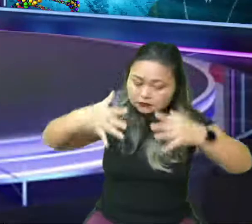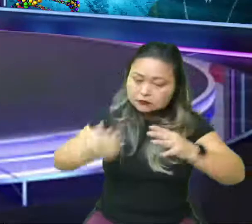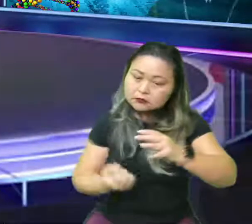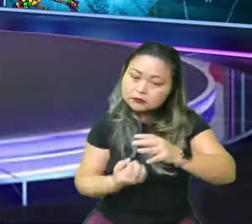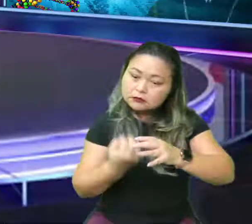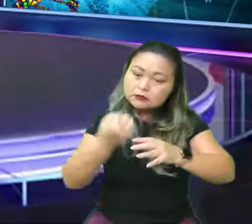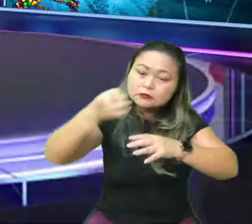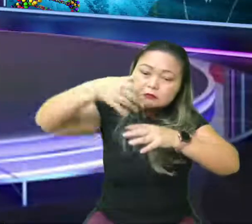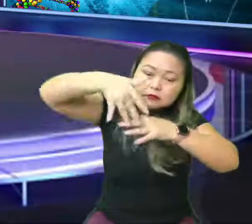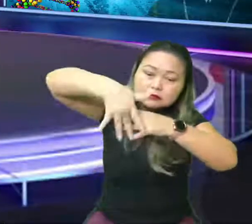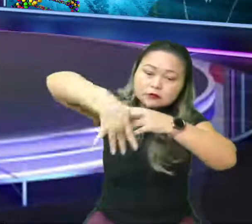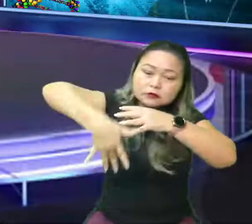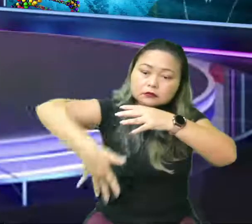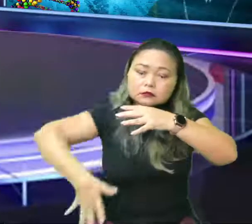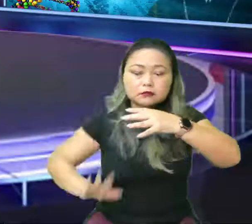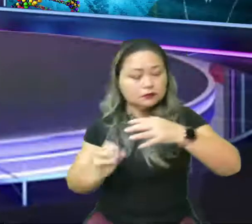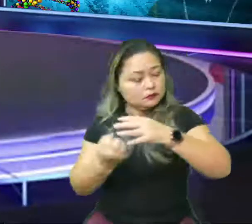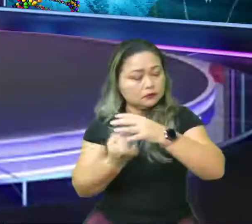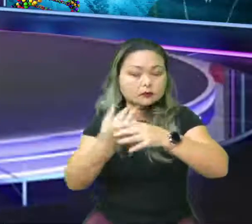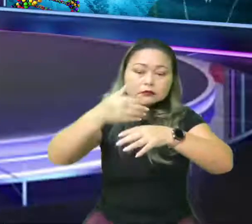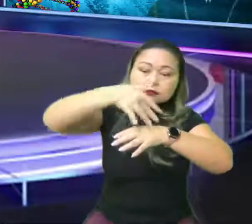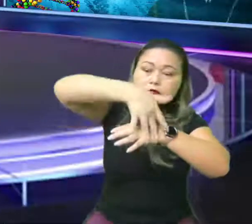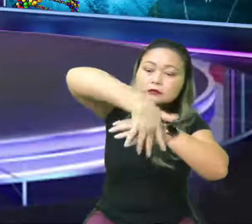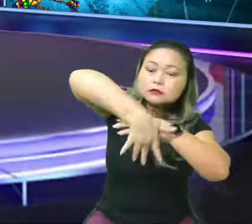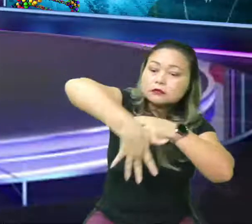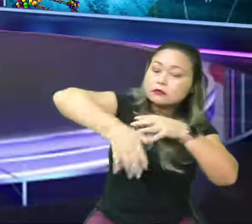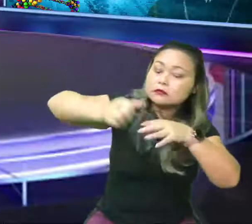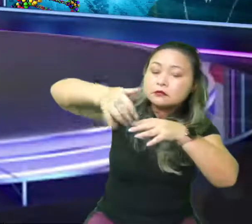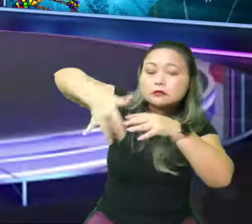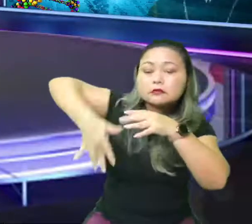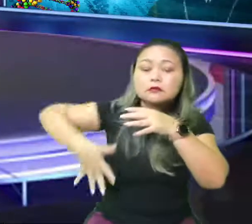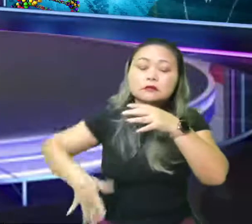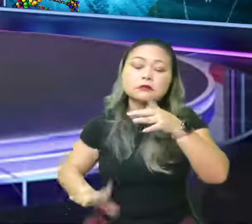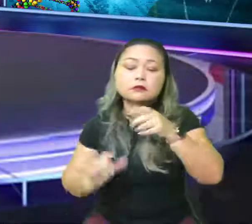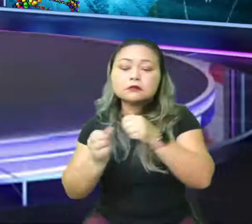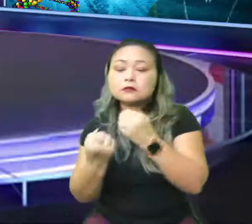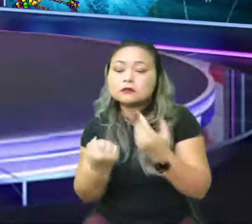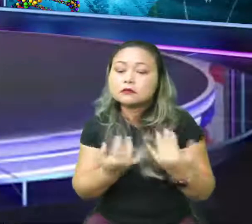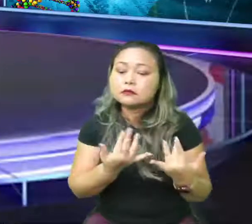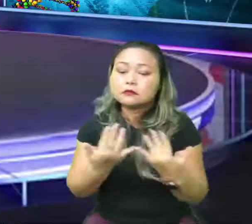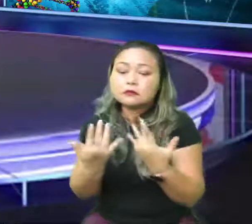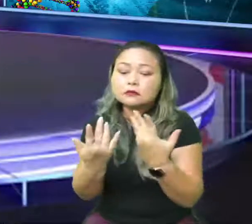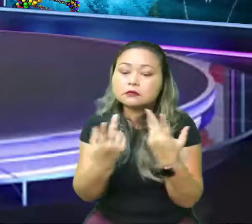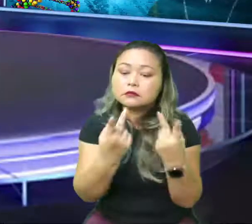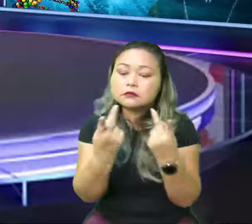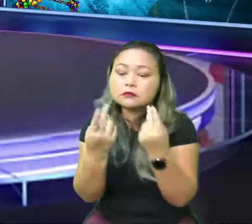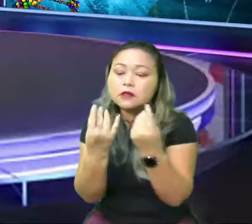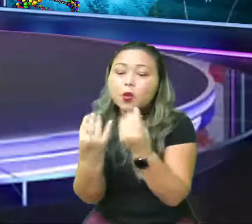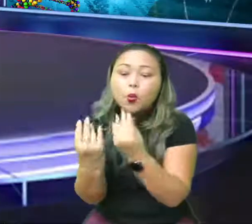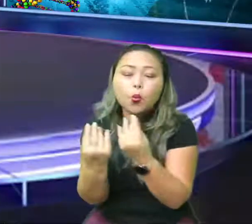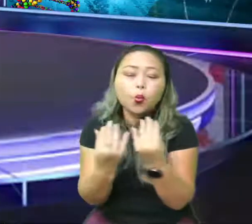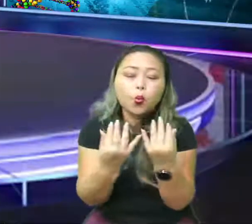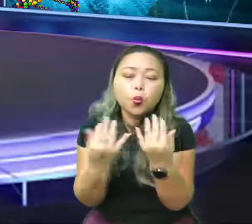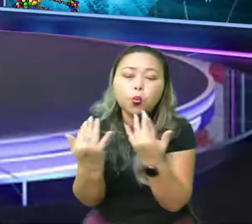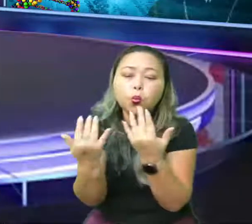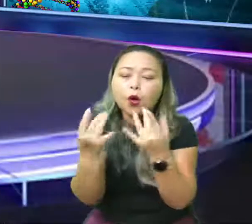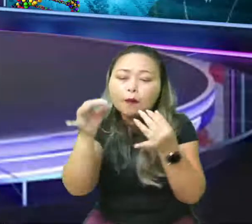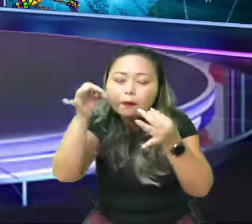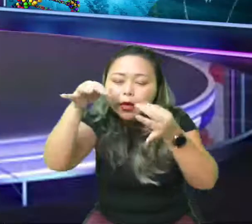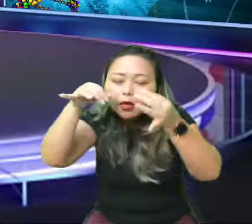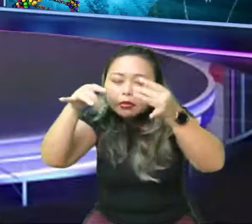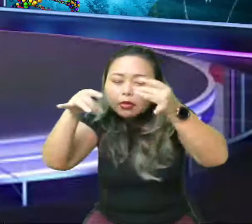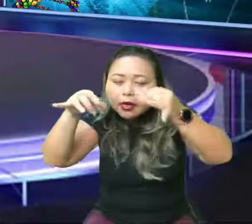erupção ativos, e aí esses vulcões, né, liberando gases, vapores, partículas, né, foram